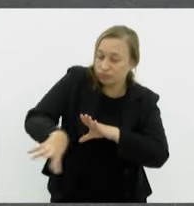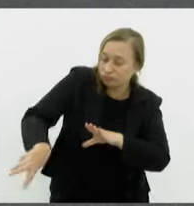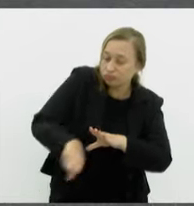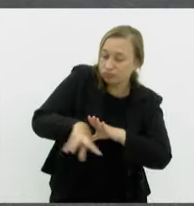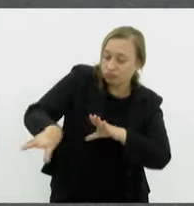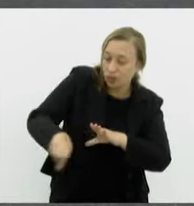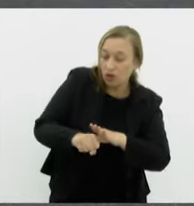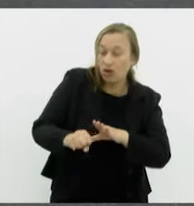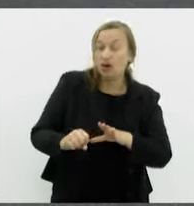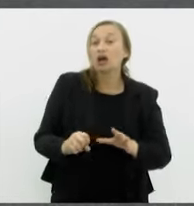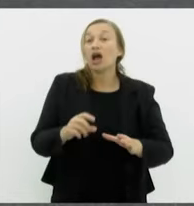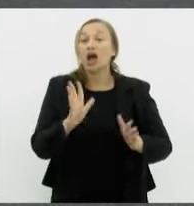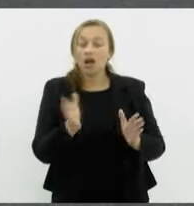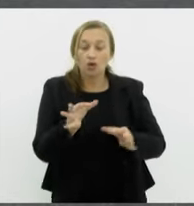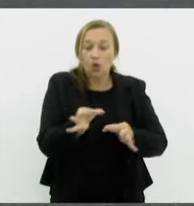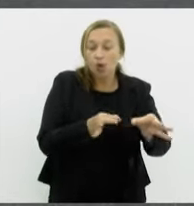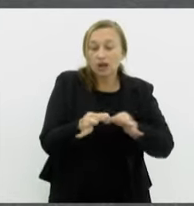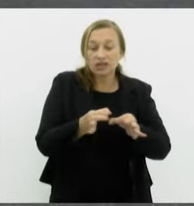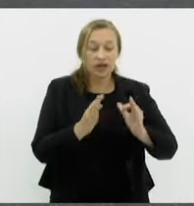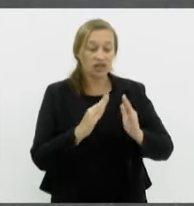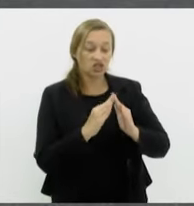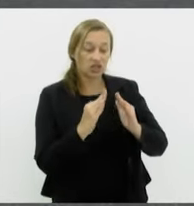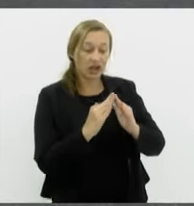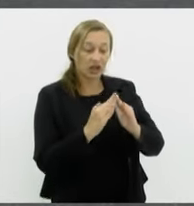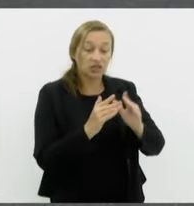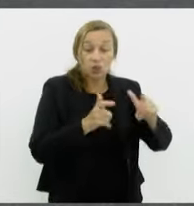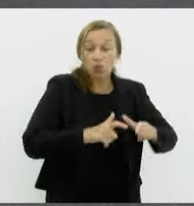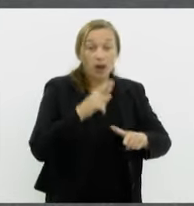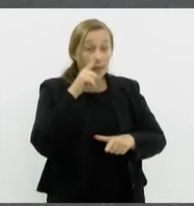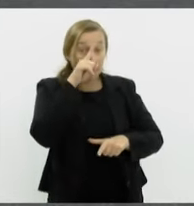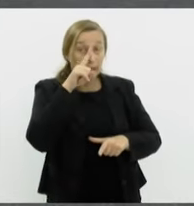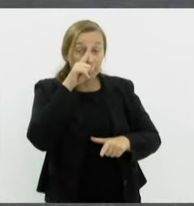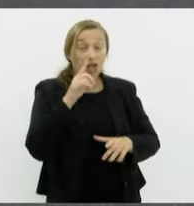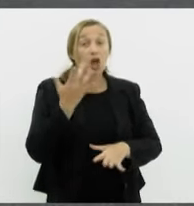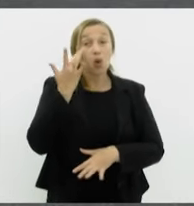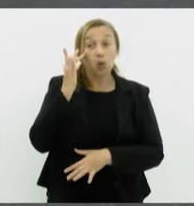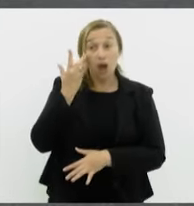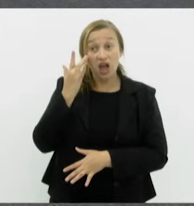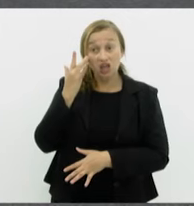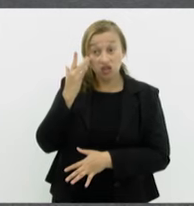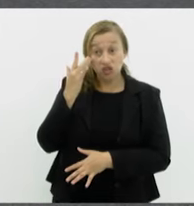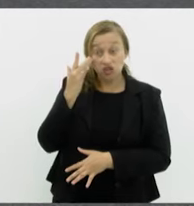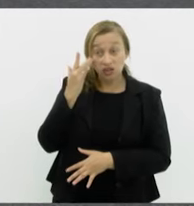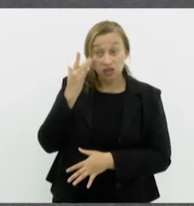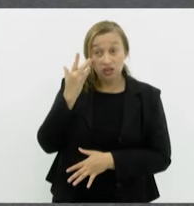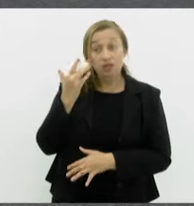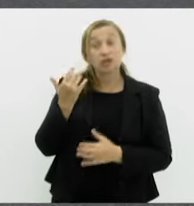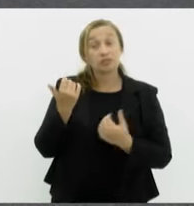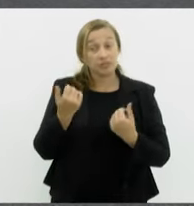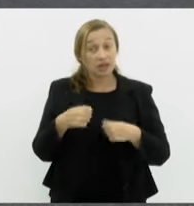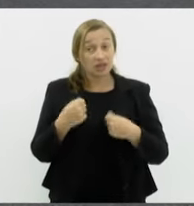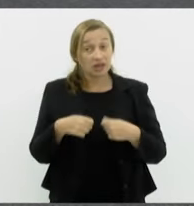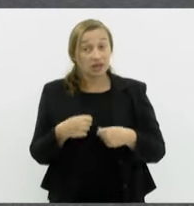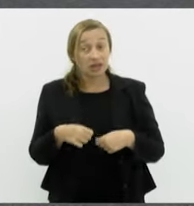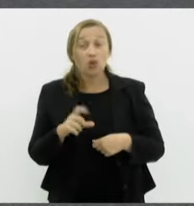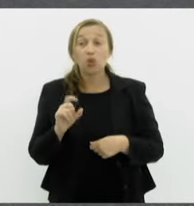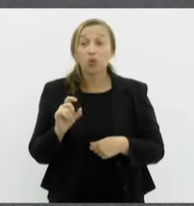estão em situação de vulnerabilidade. Eu acho que o que deveria pesar nesse ponto seria